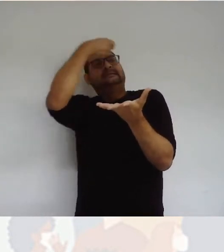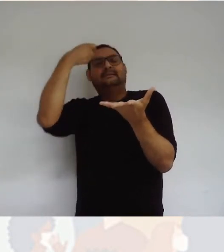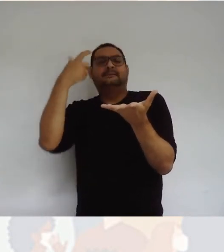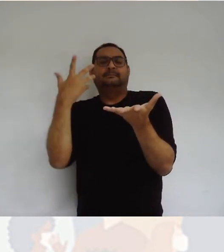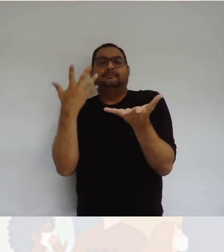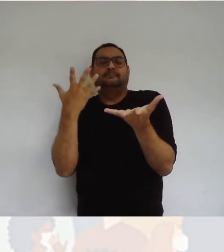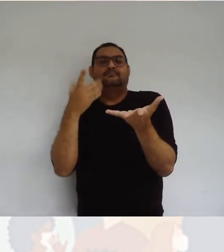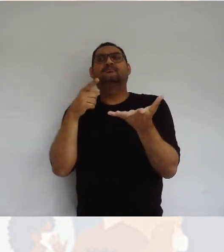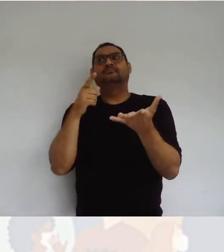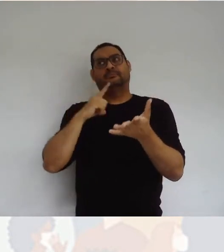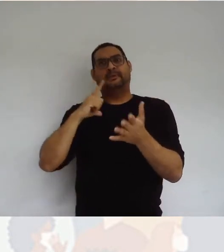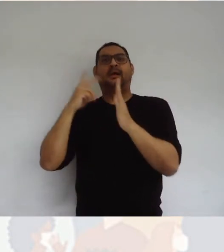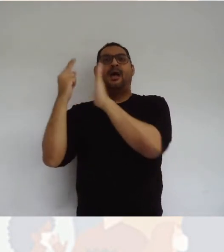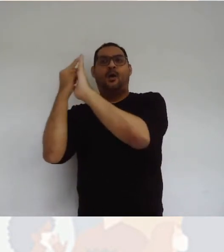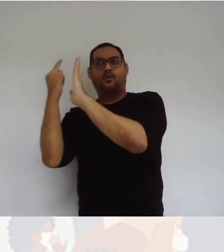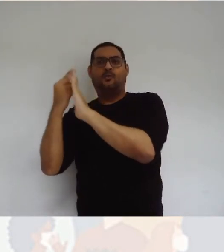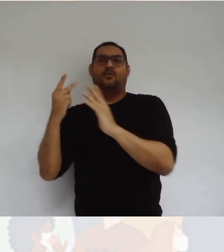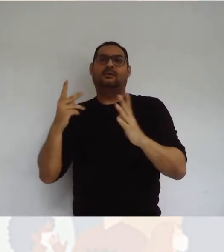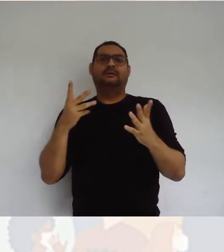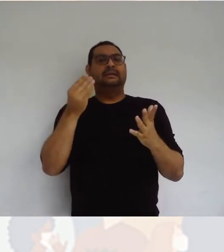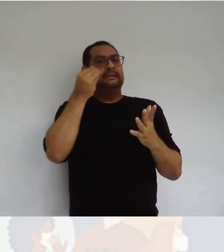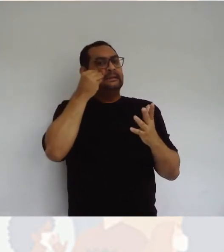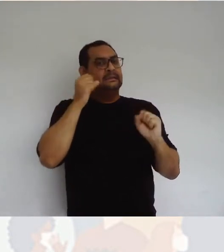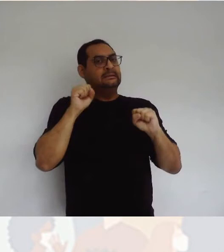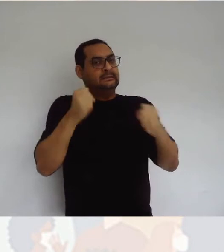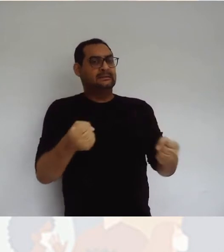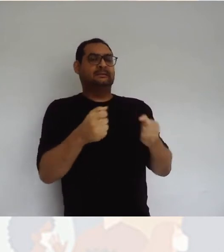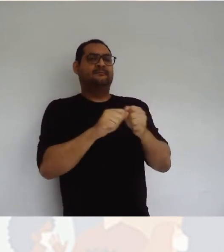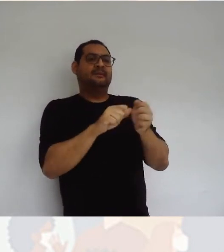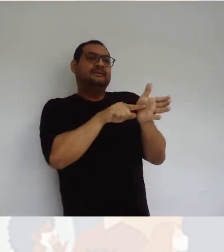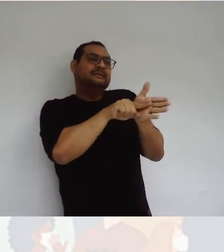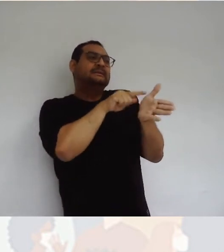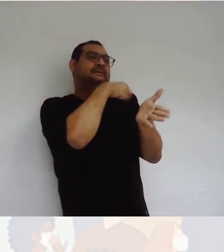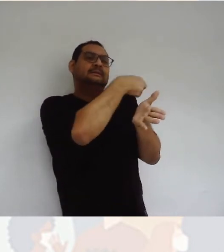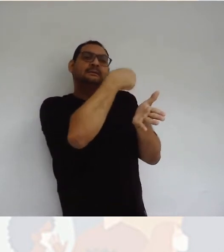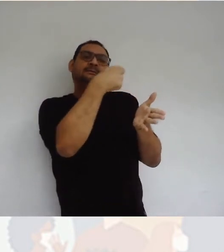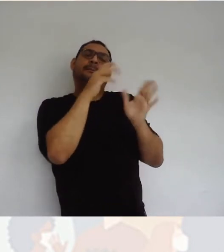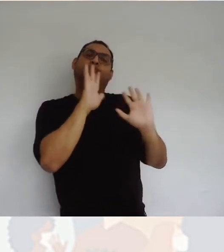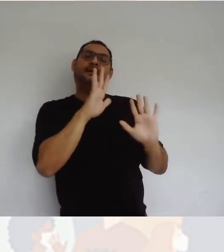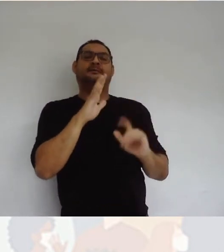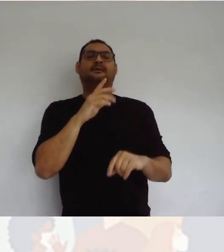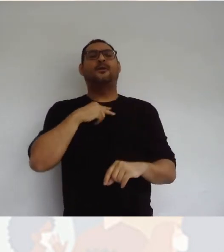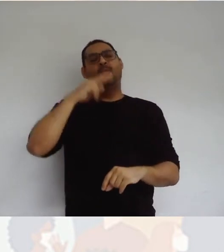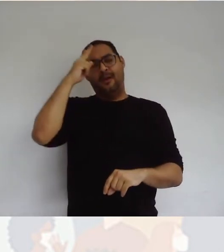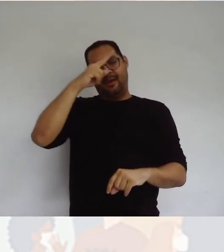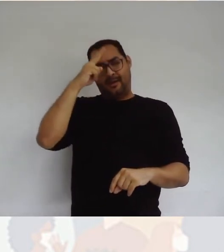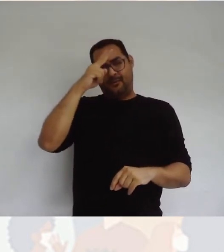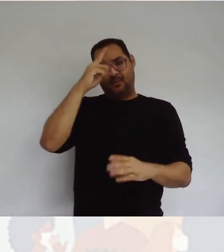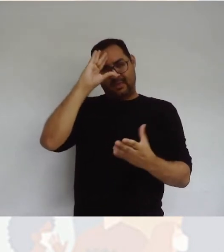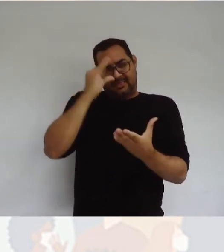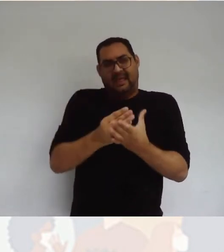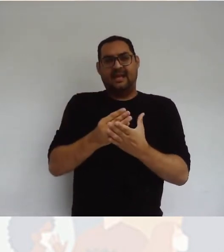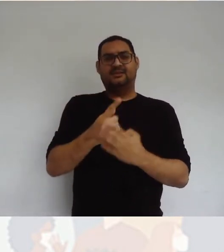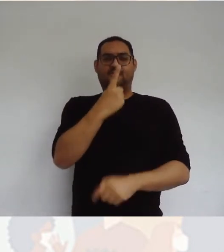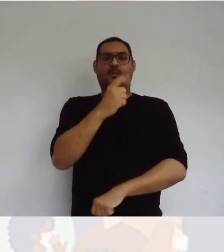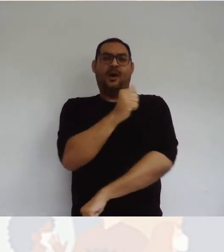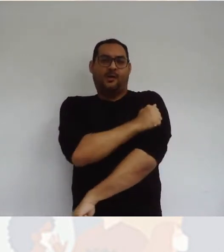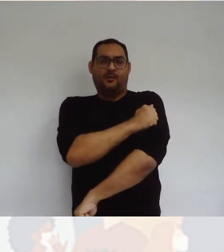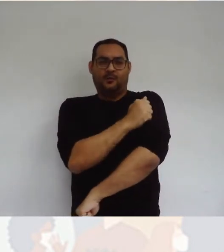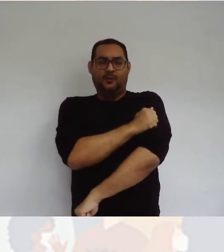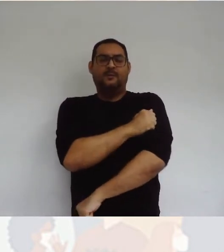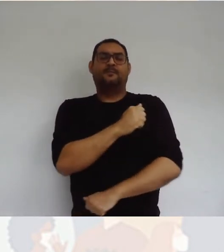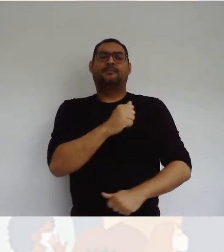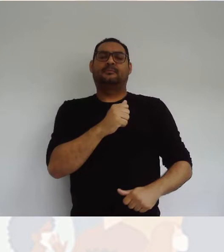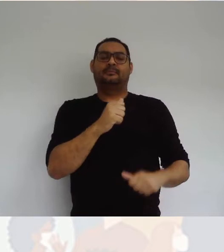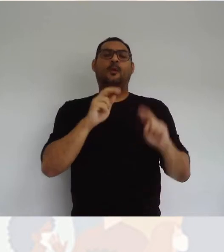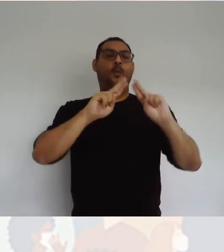isso, ou talvez, até eu lembro de uma tese de um aluno que nos fez ver isso com muito mais